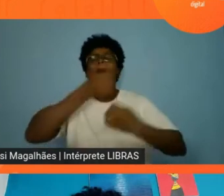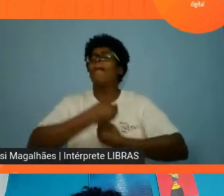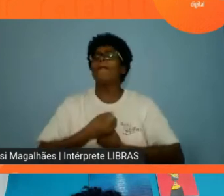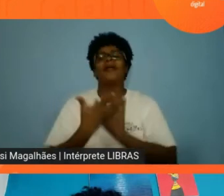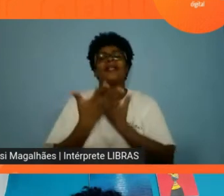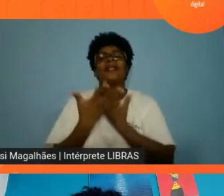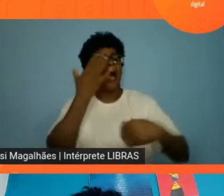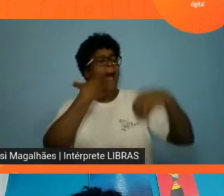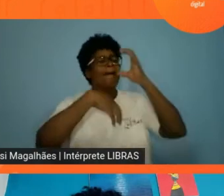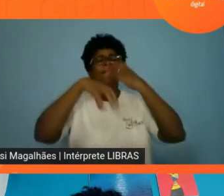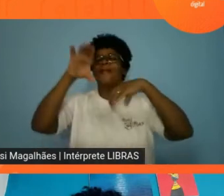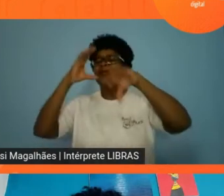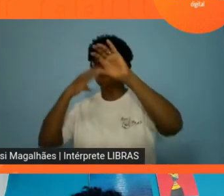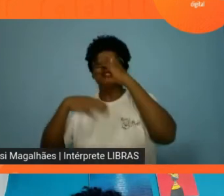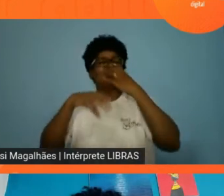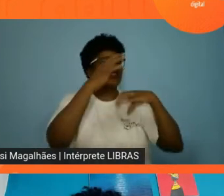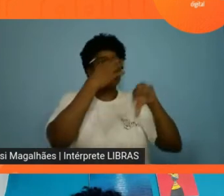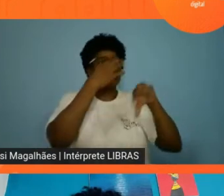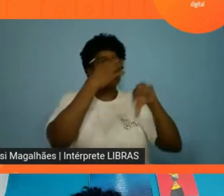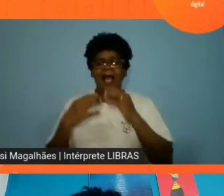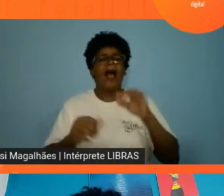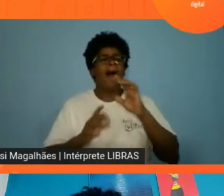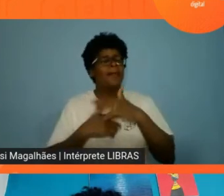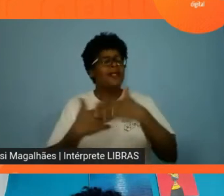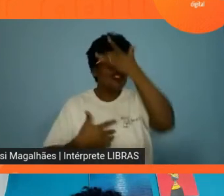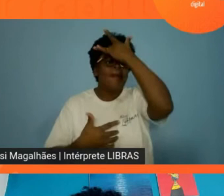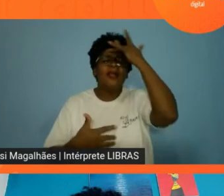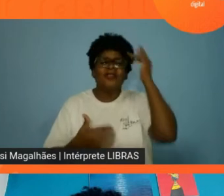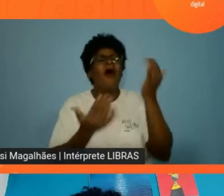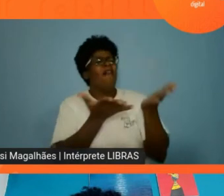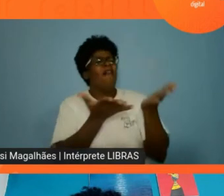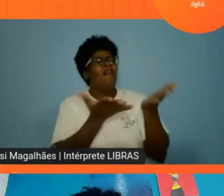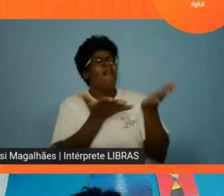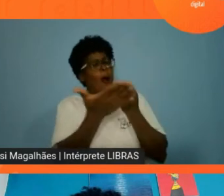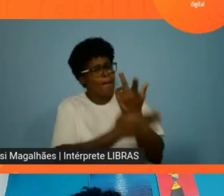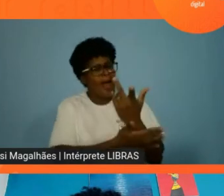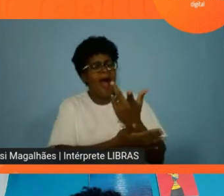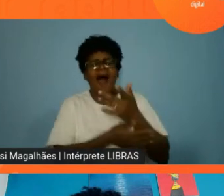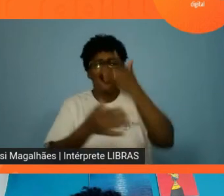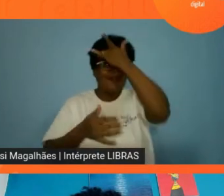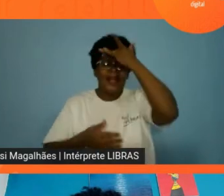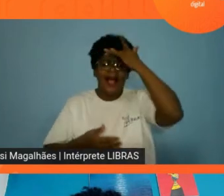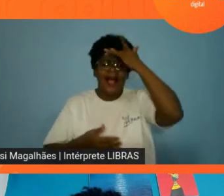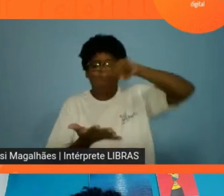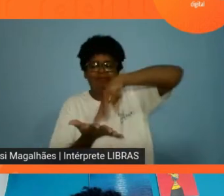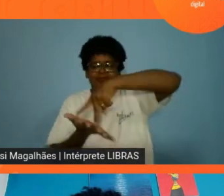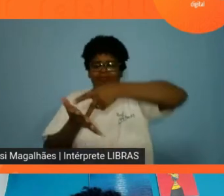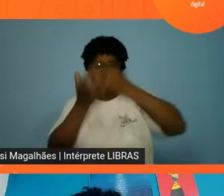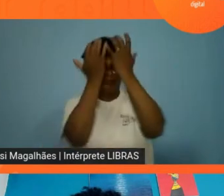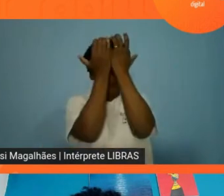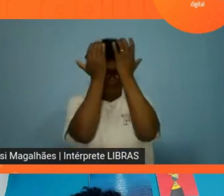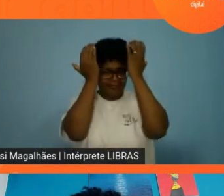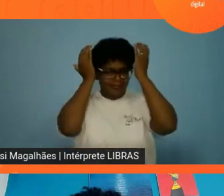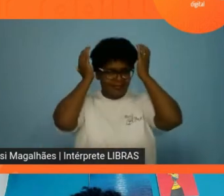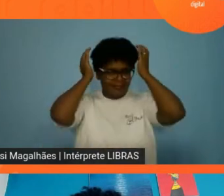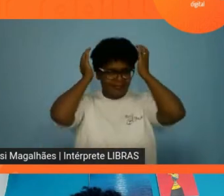música, cantando, né, para as senhoras, venham comprar, as baianas, né, vendendo seus quitutes na